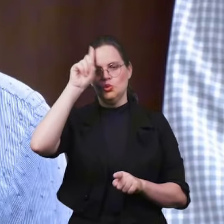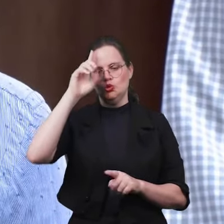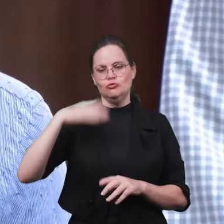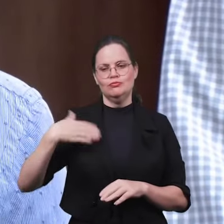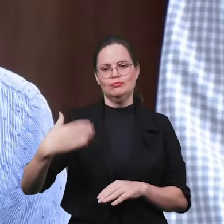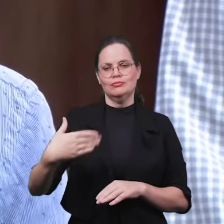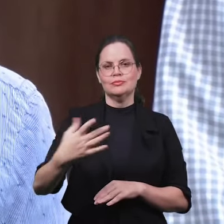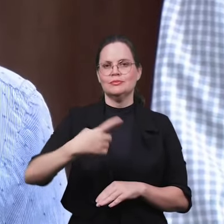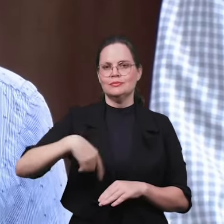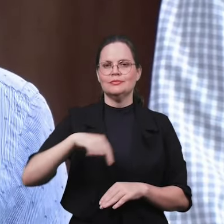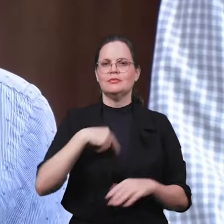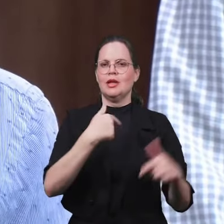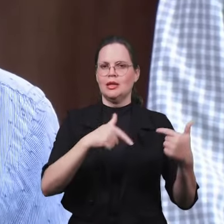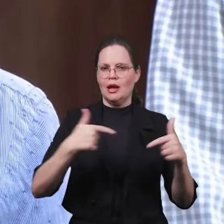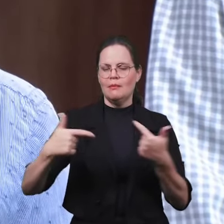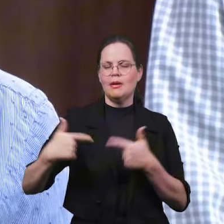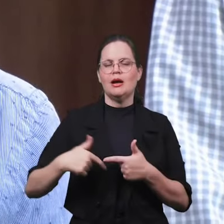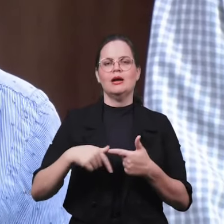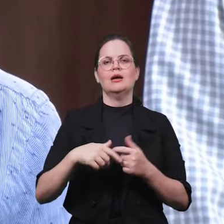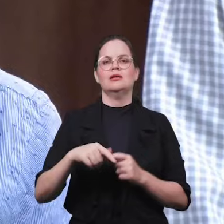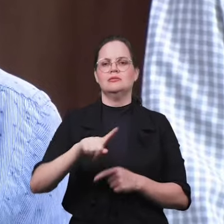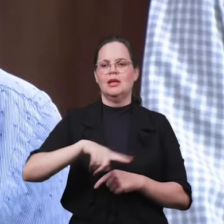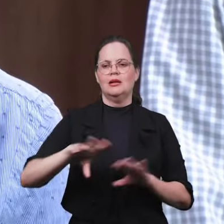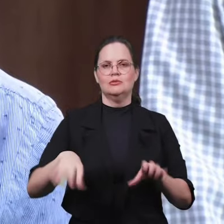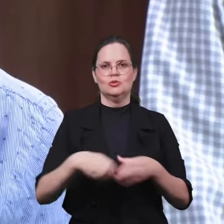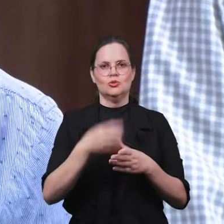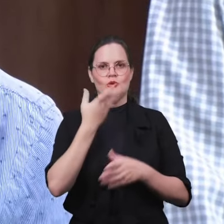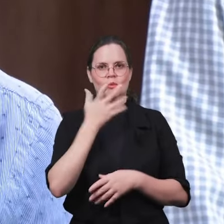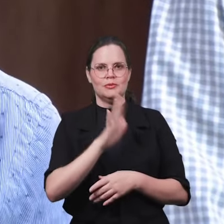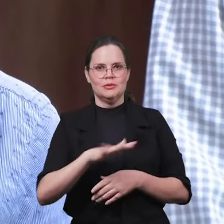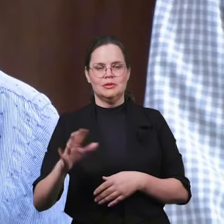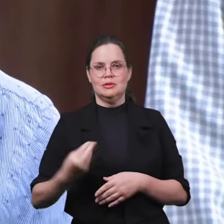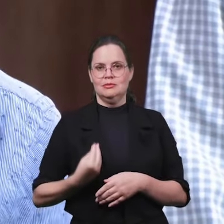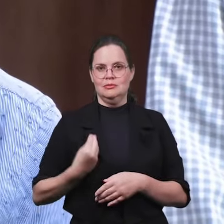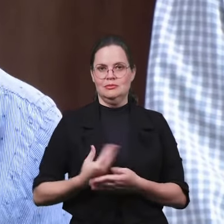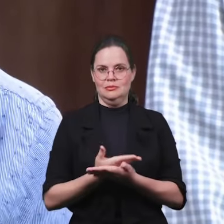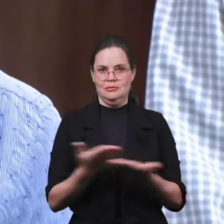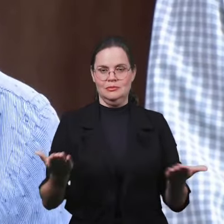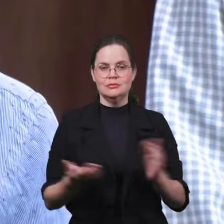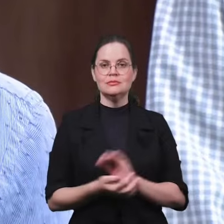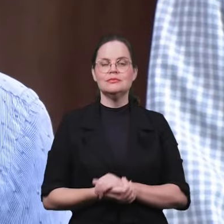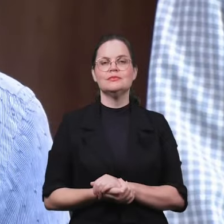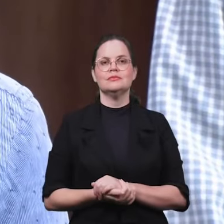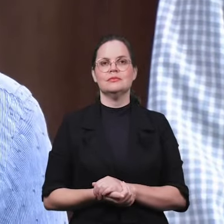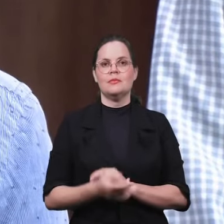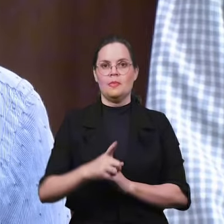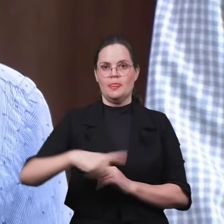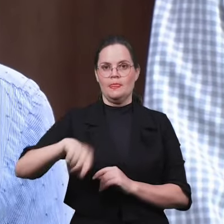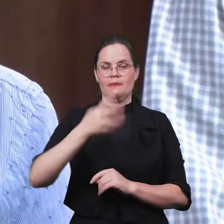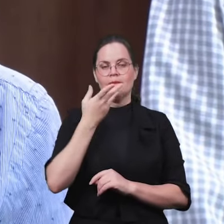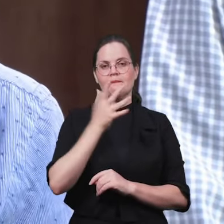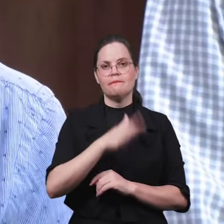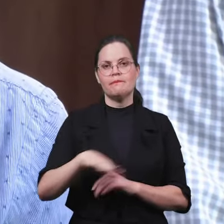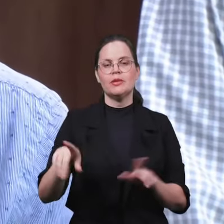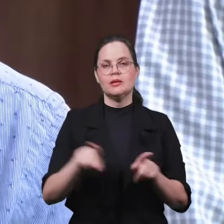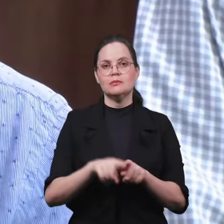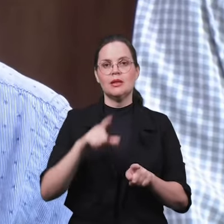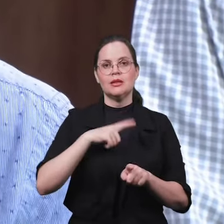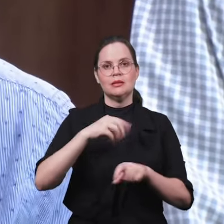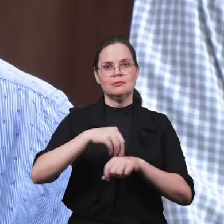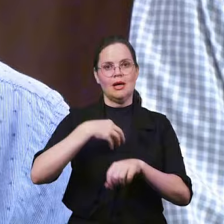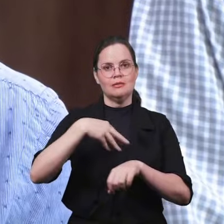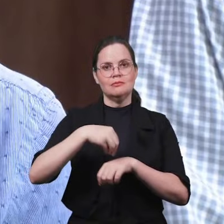dia a dia estamos trabalhando ali com as crianças, com as vidas. As crianças também